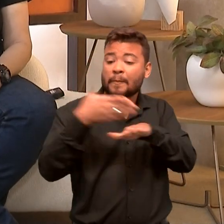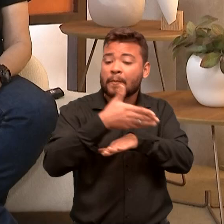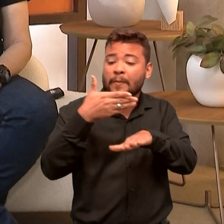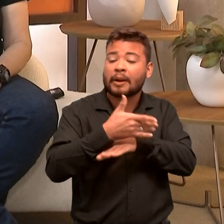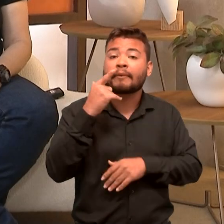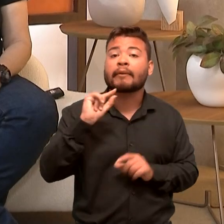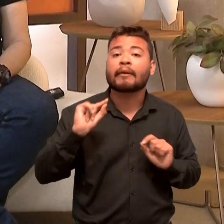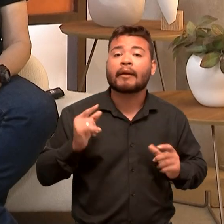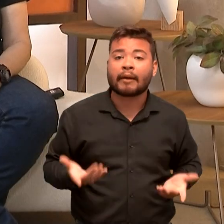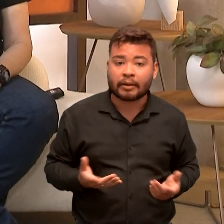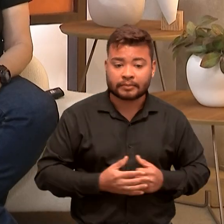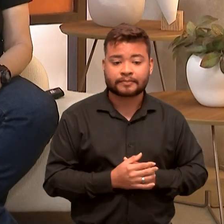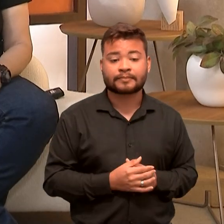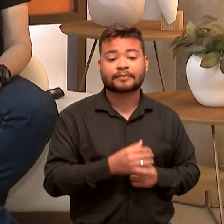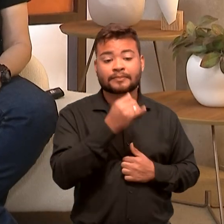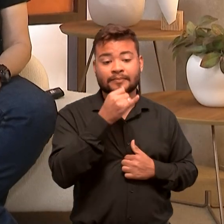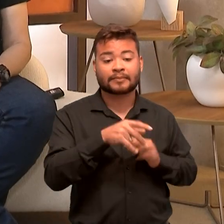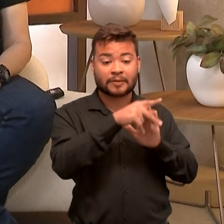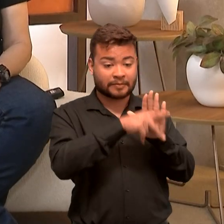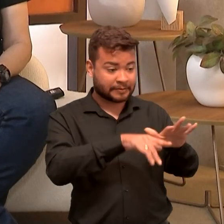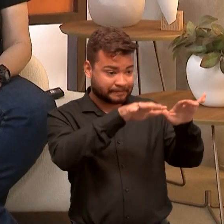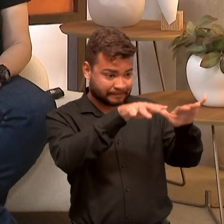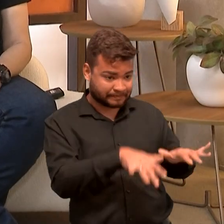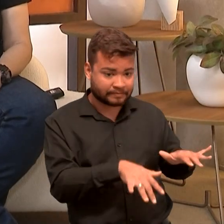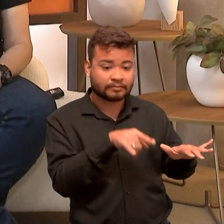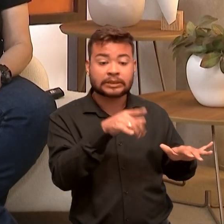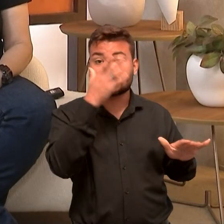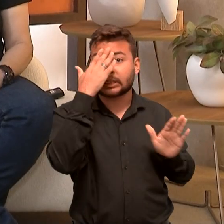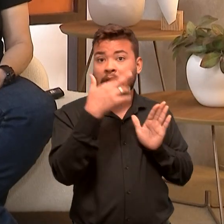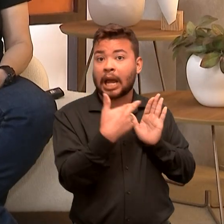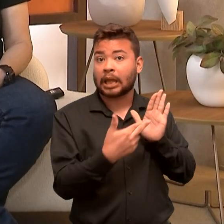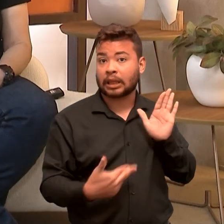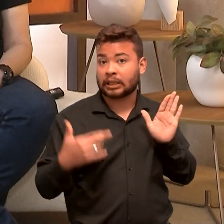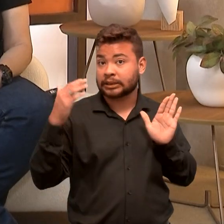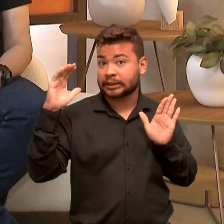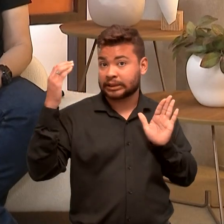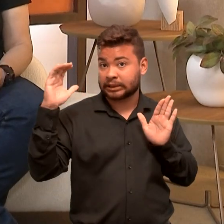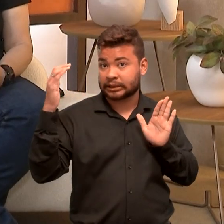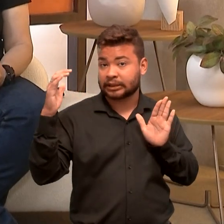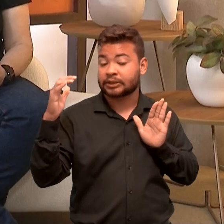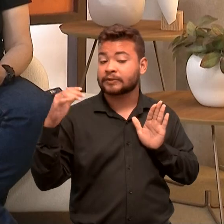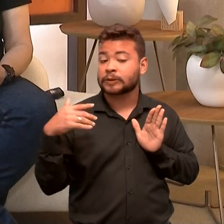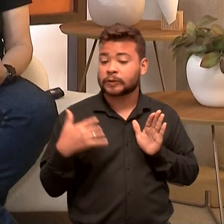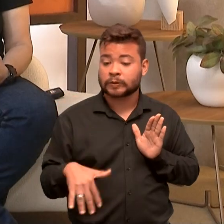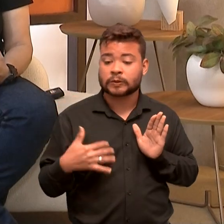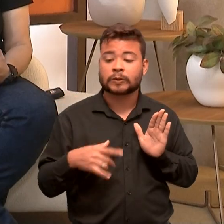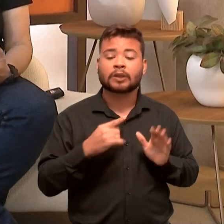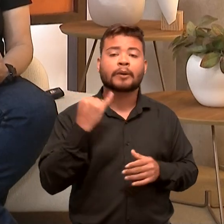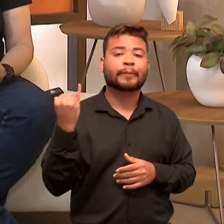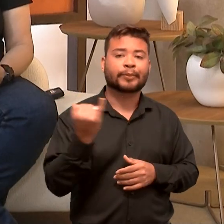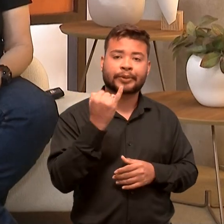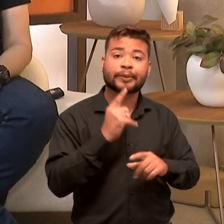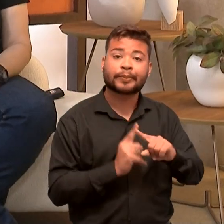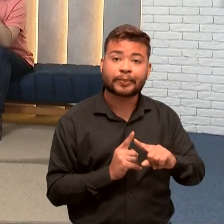hora de escrever o projeto, a gente fala a tal da redação científica, que a gente dorme na aula, é essencial, porque a